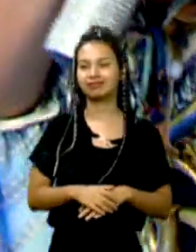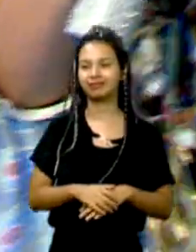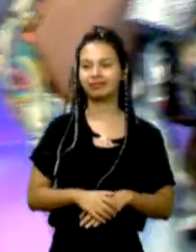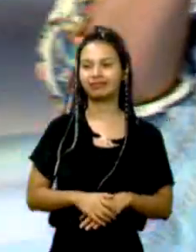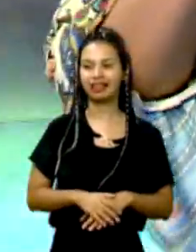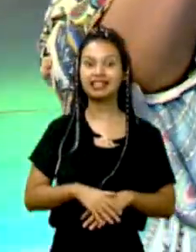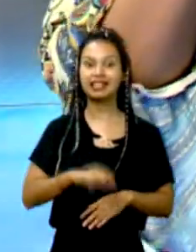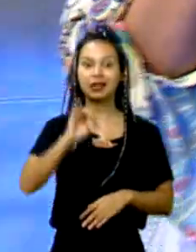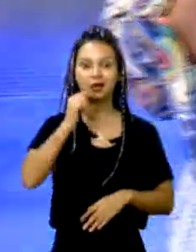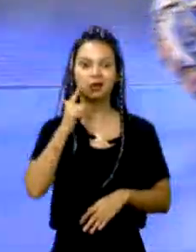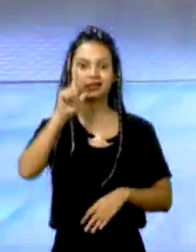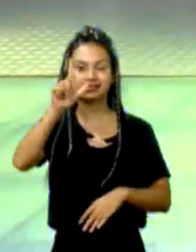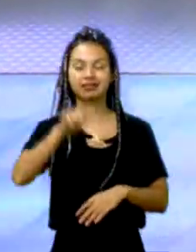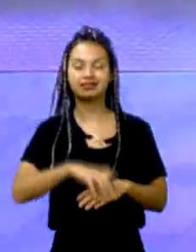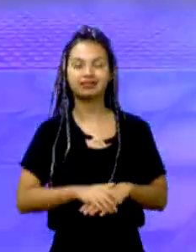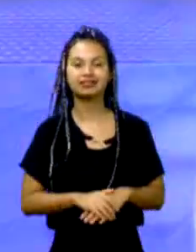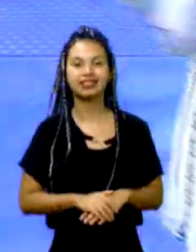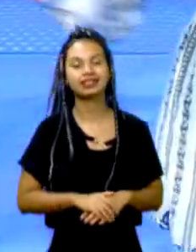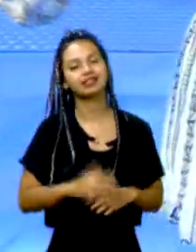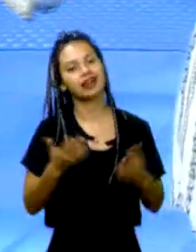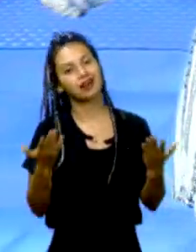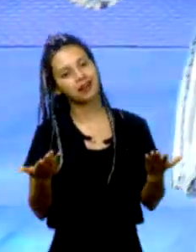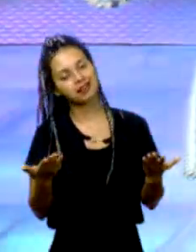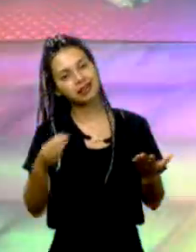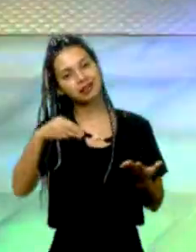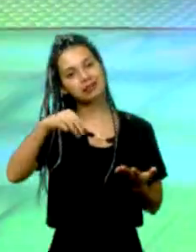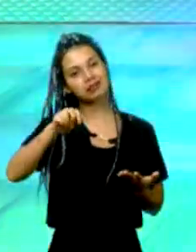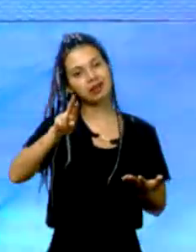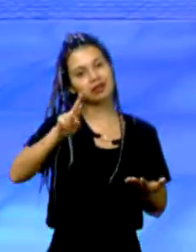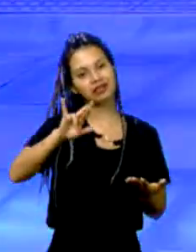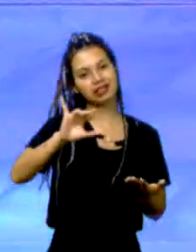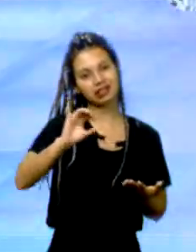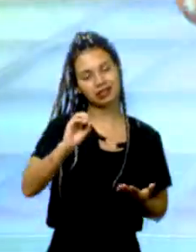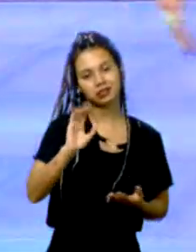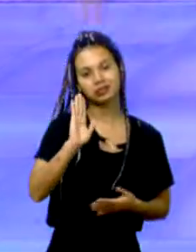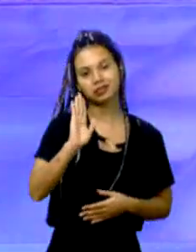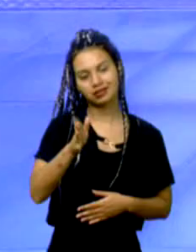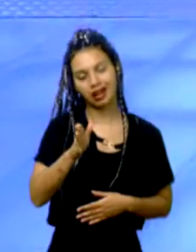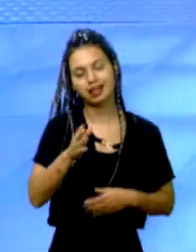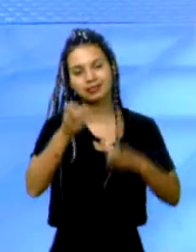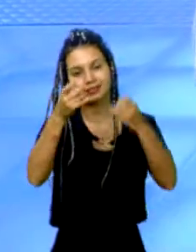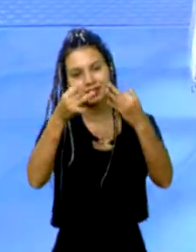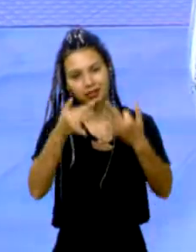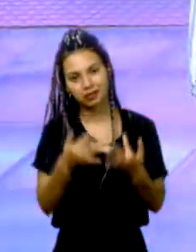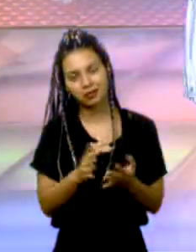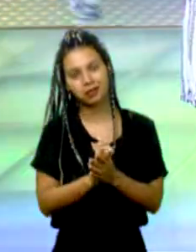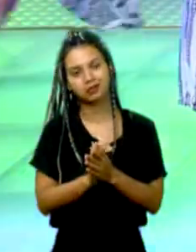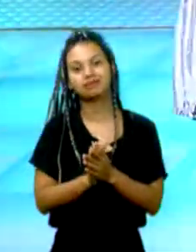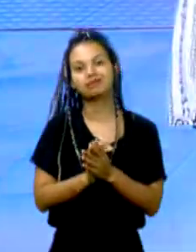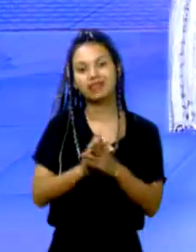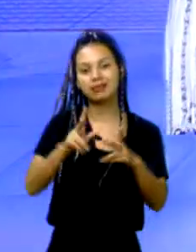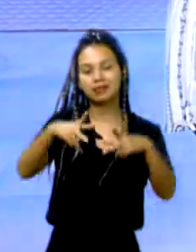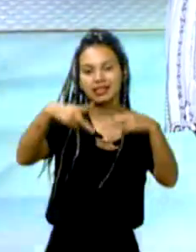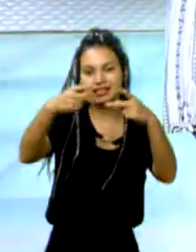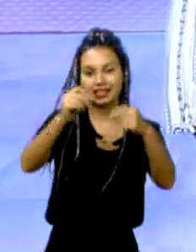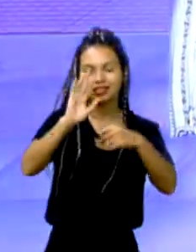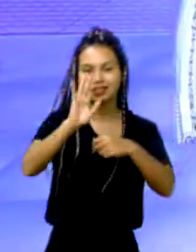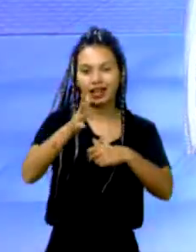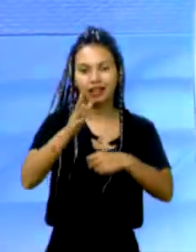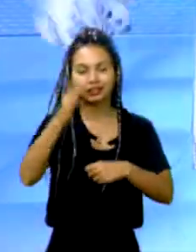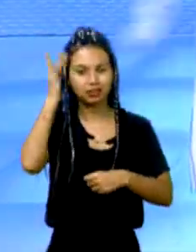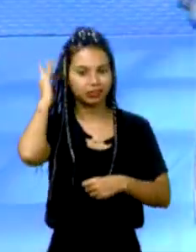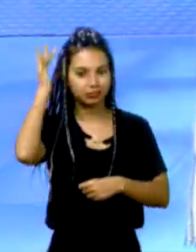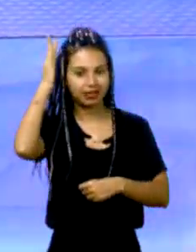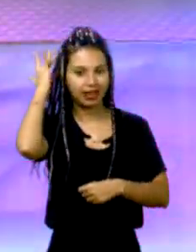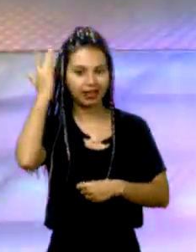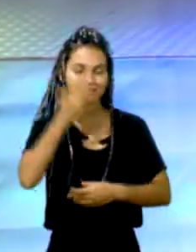de fazer tudo, gente querida. Maurício Melo já deu o resultado da promoção. Mais uma vez, querido seu Chibert, é um prazer ter você